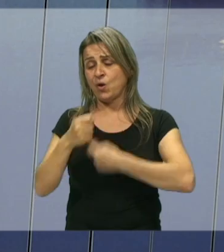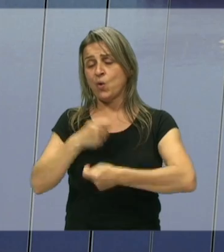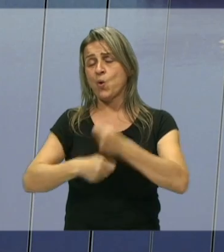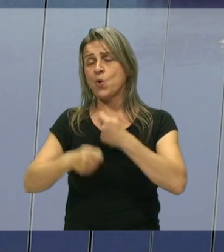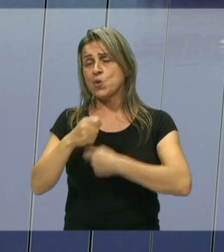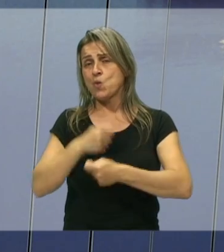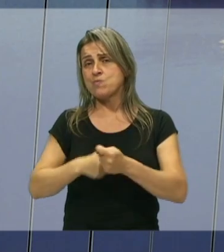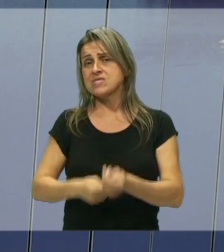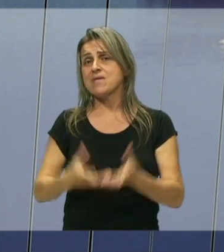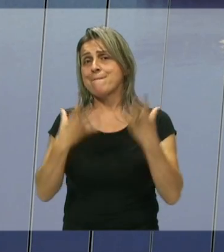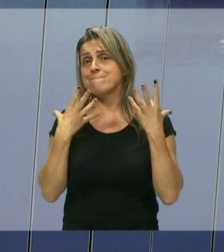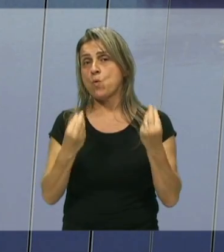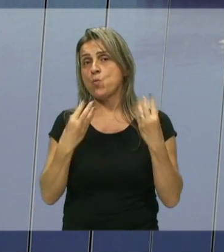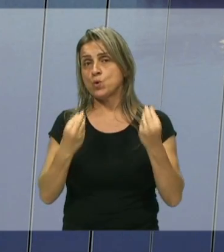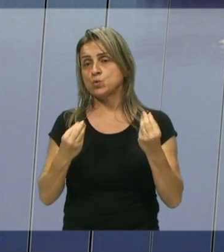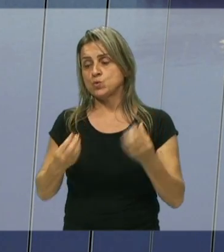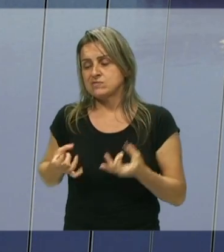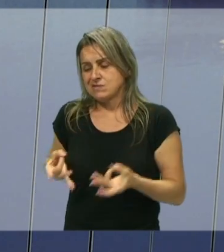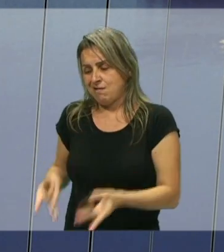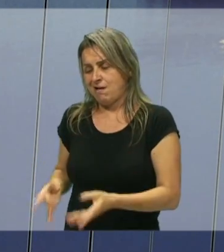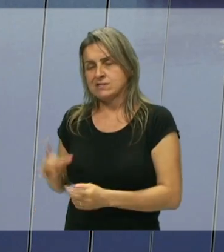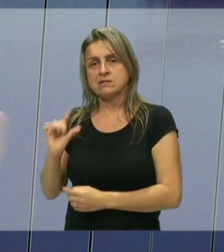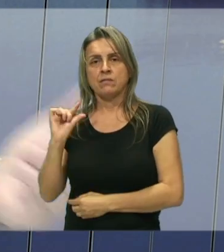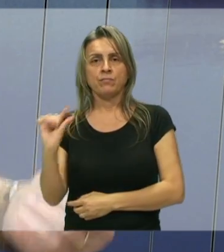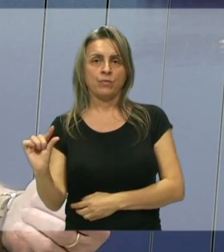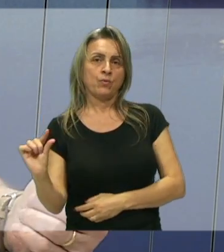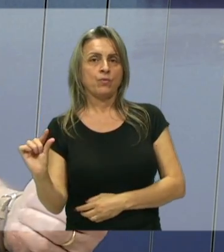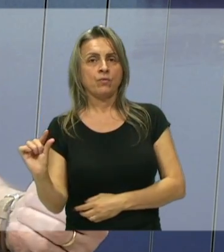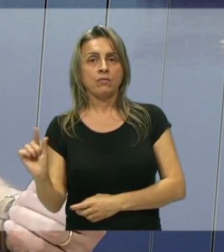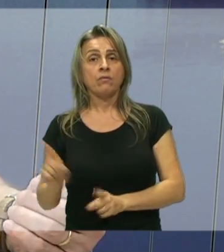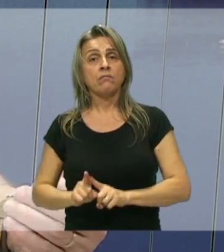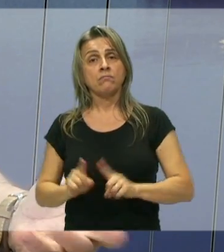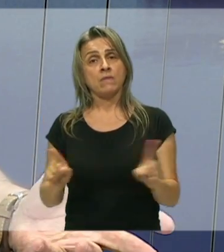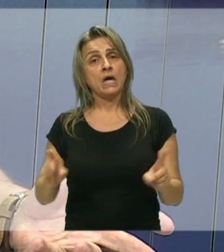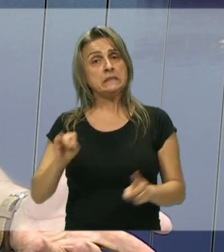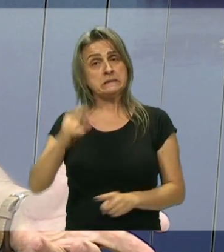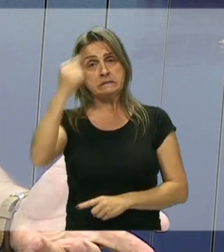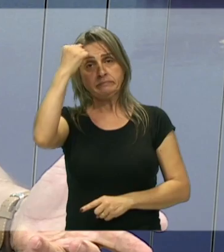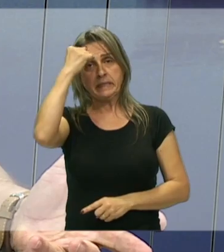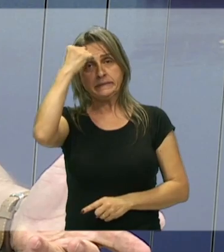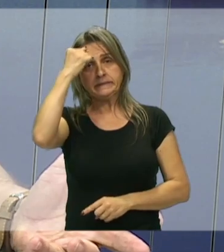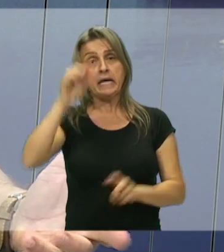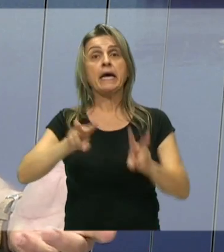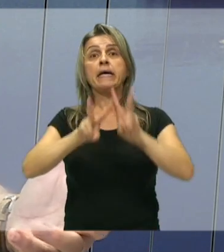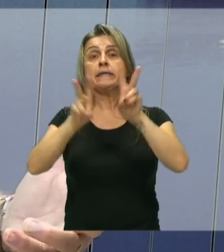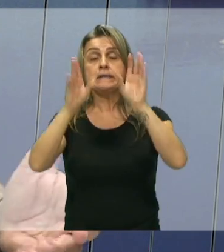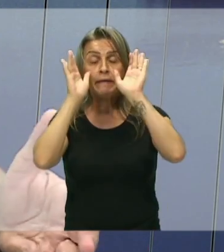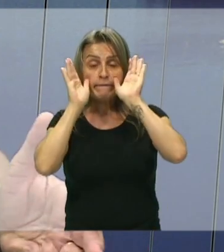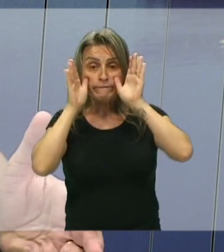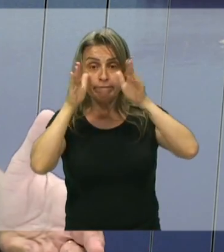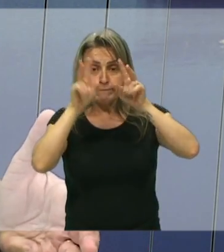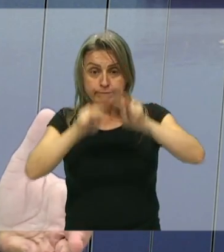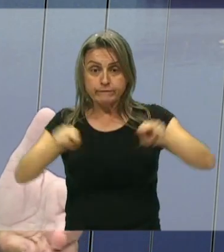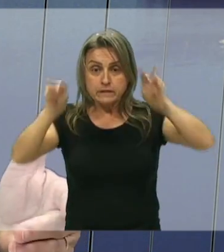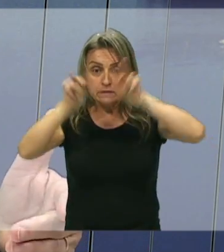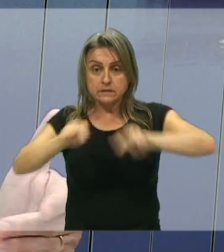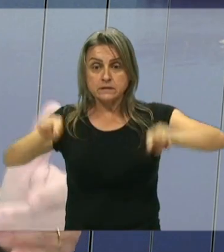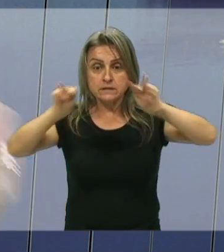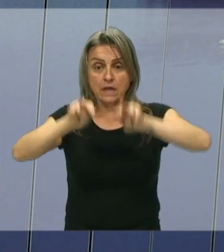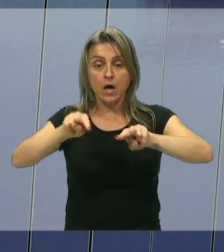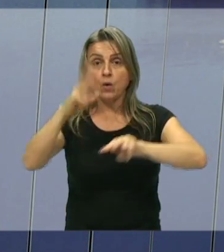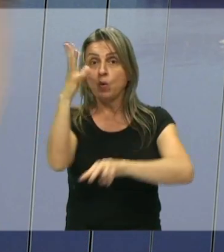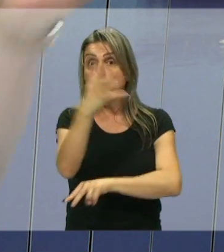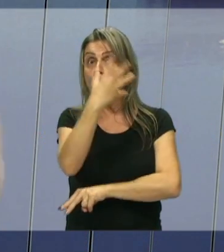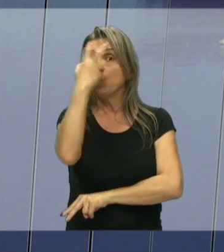gastando menos, sabe? Mas se você vai pensar na visão de lucro, é muito mais fácil a